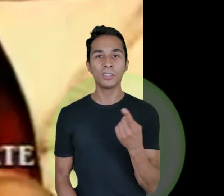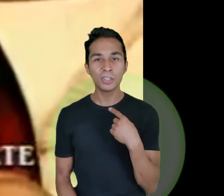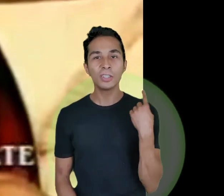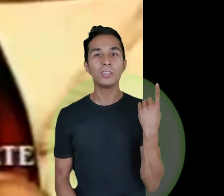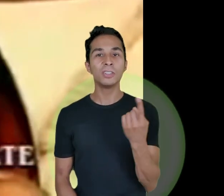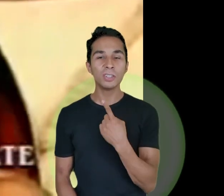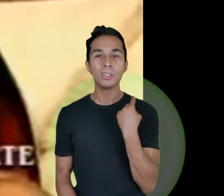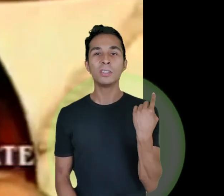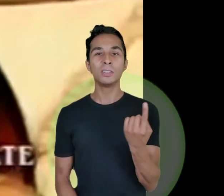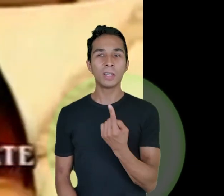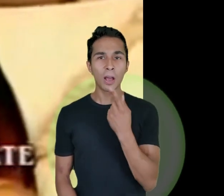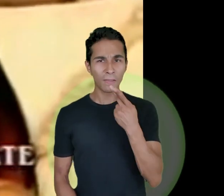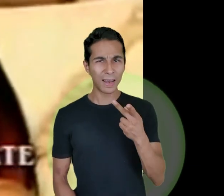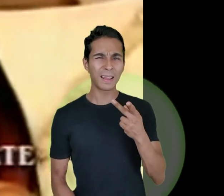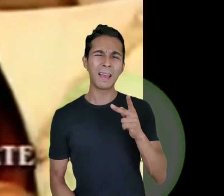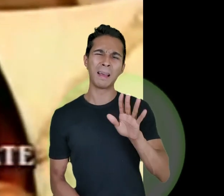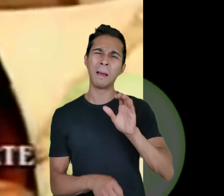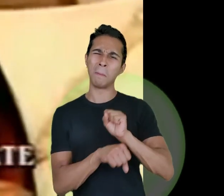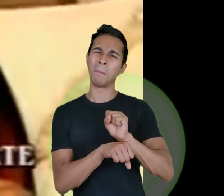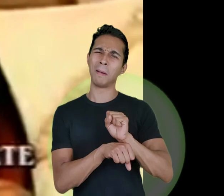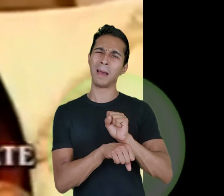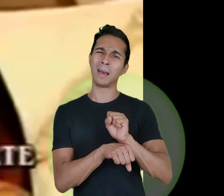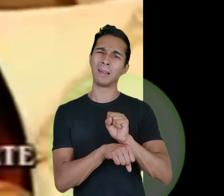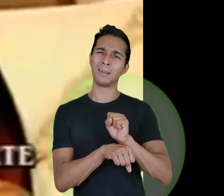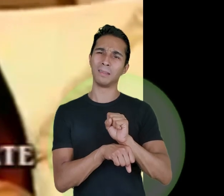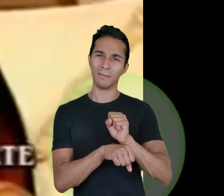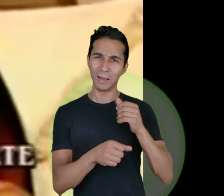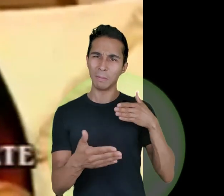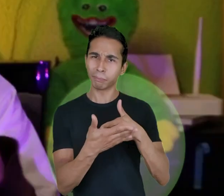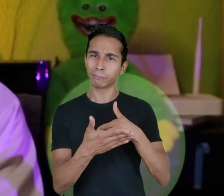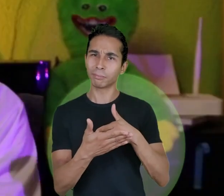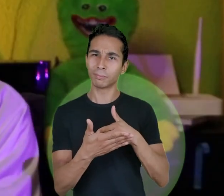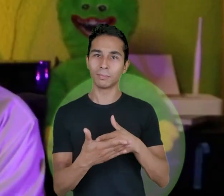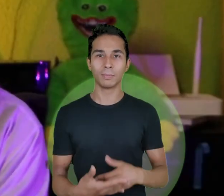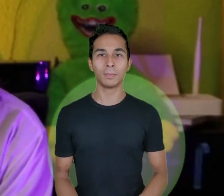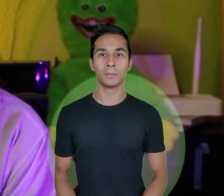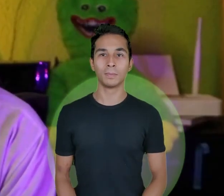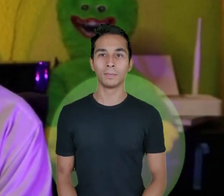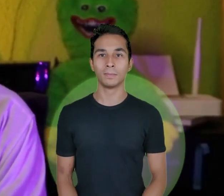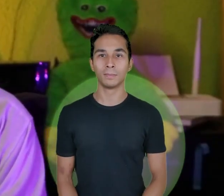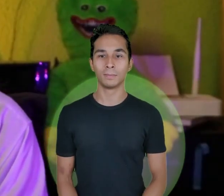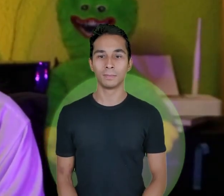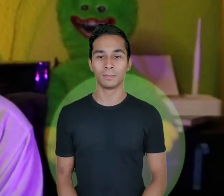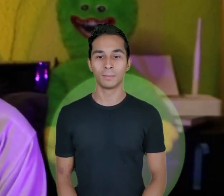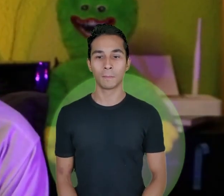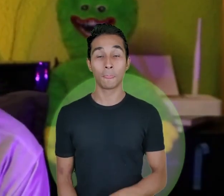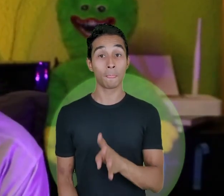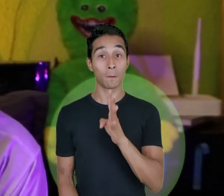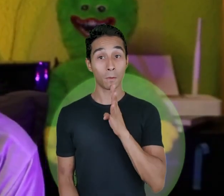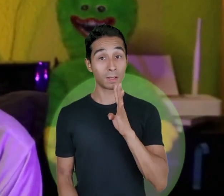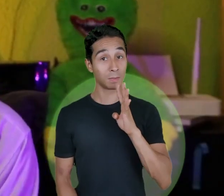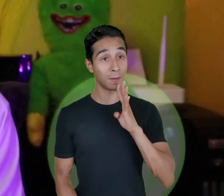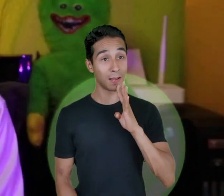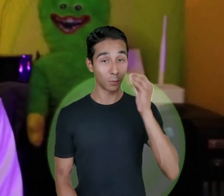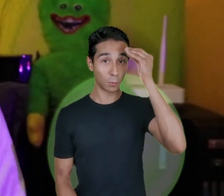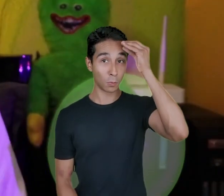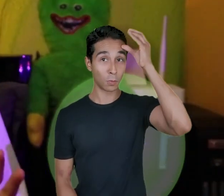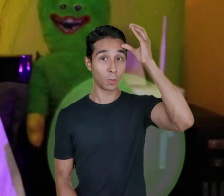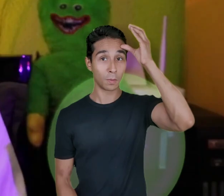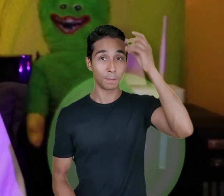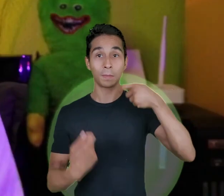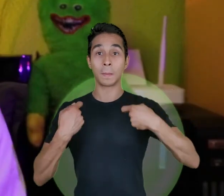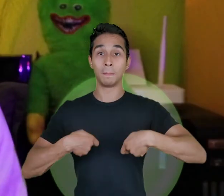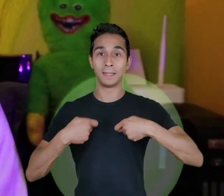disse, Berenice, segura, nós vamos bater. Bom, e como o conhecimento ele vem da praticidade, a gente